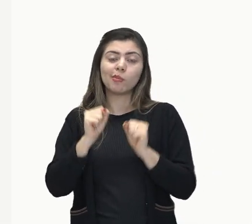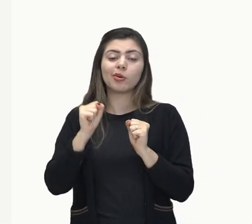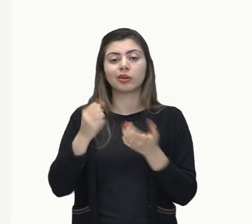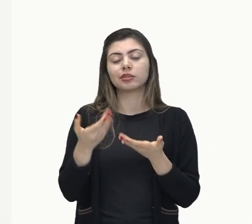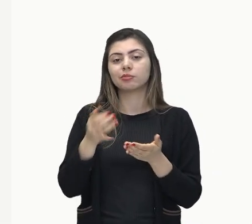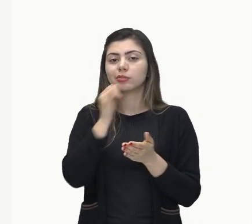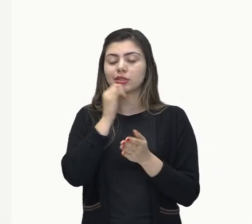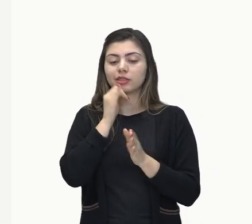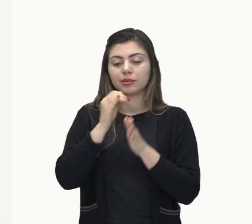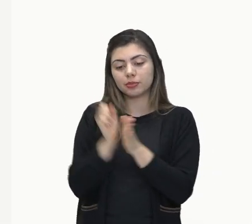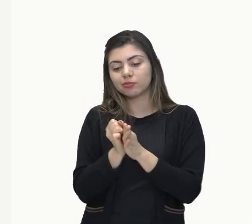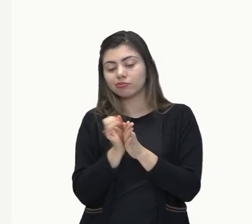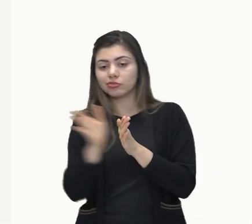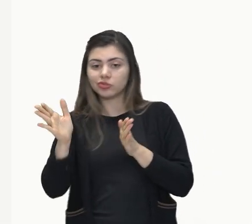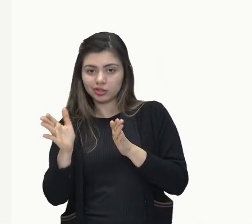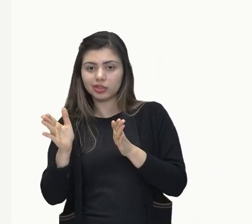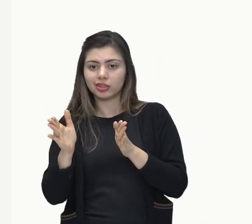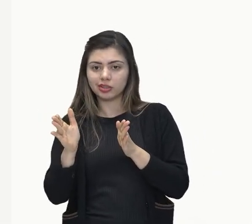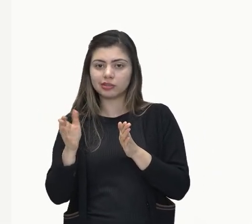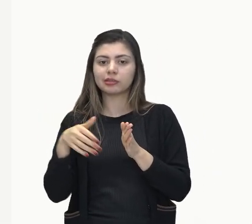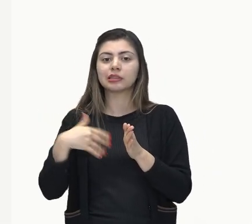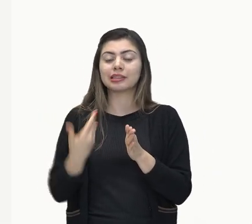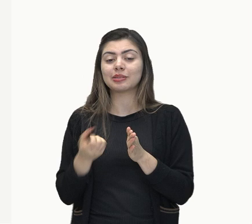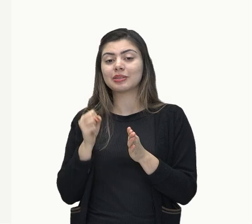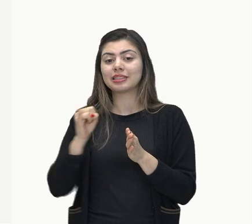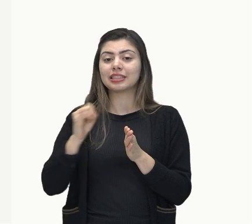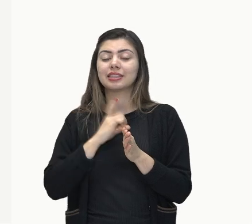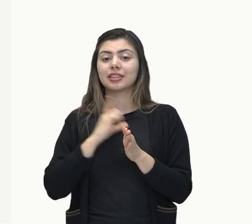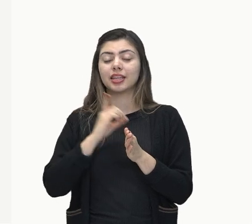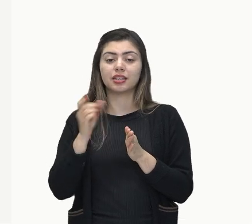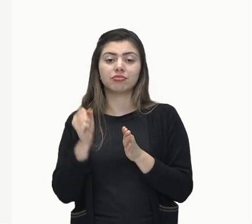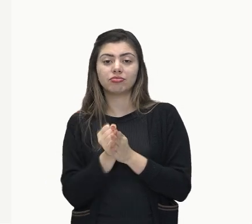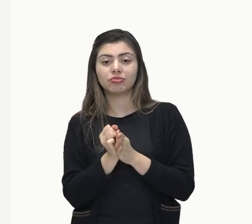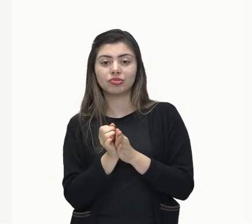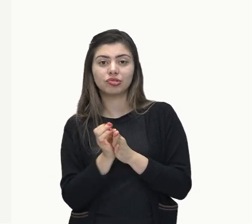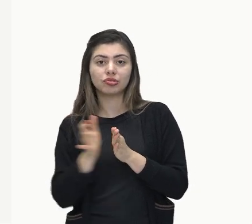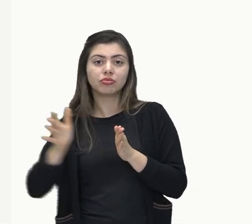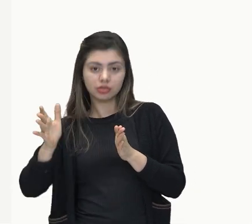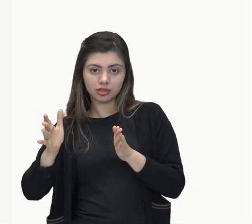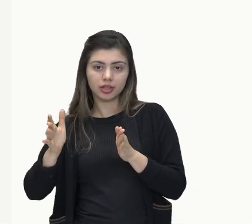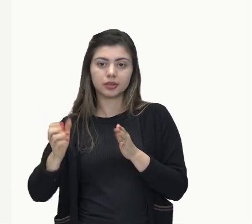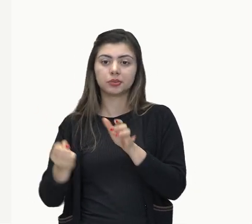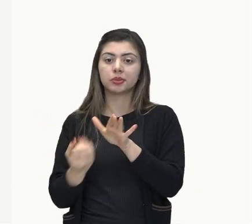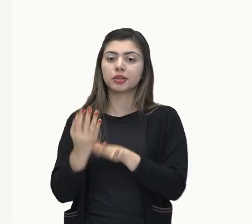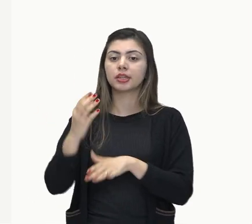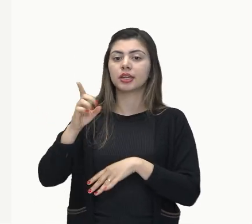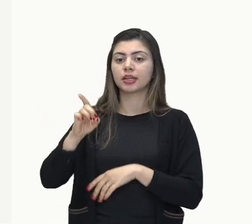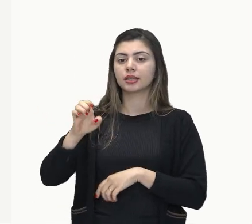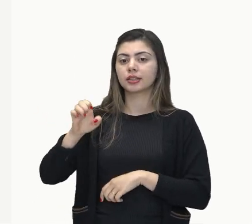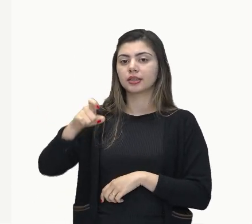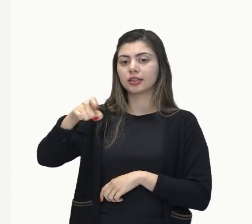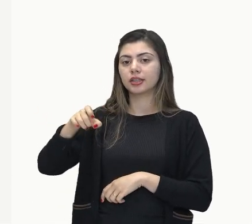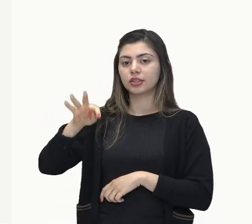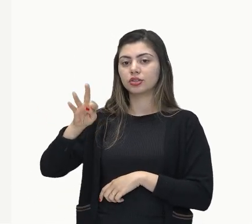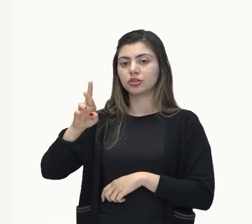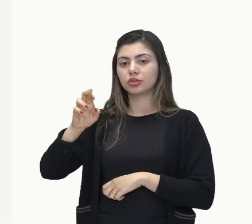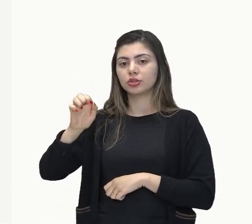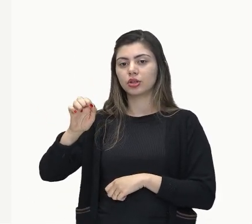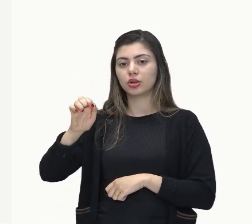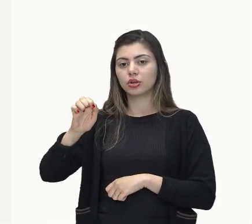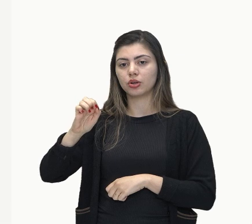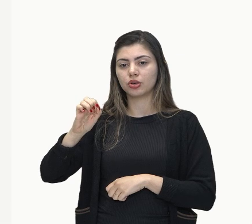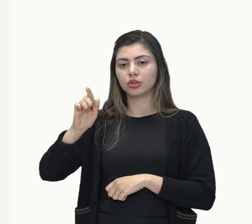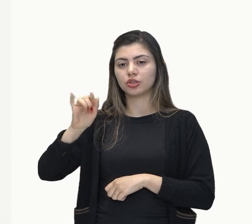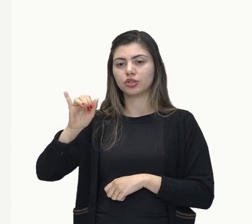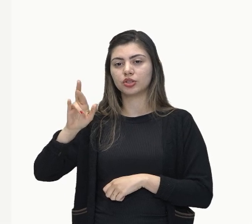lado direito, e se for para o lado direito, surge um isômero chamado destrógeno e é representado